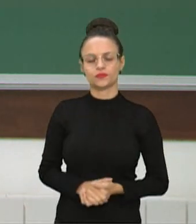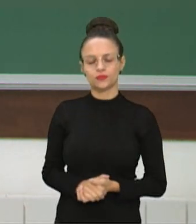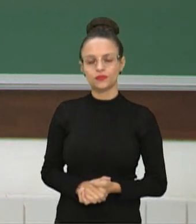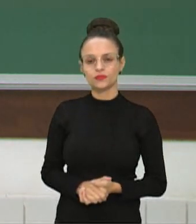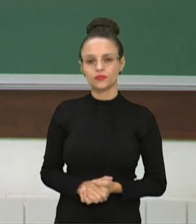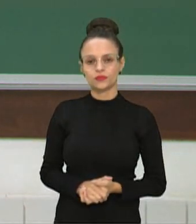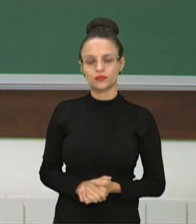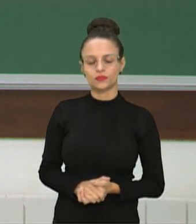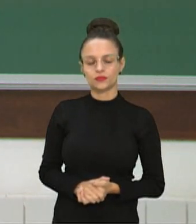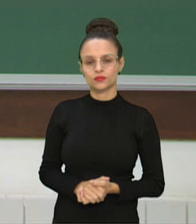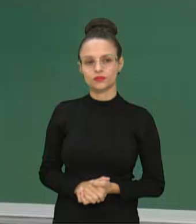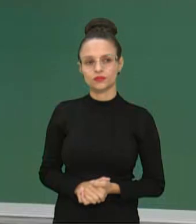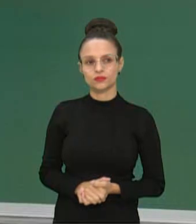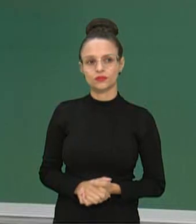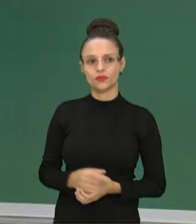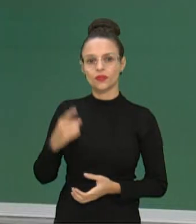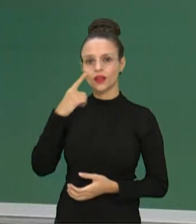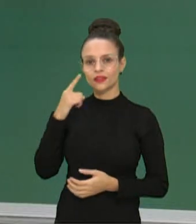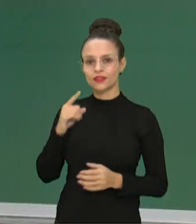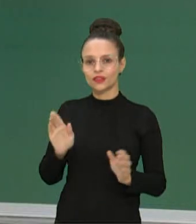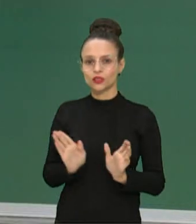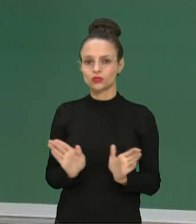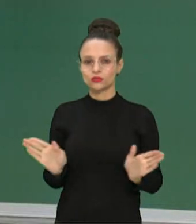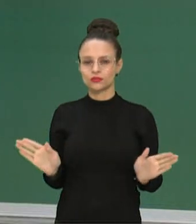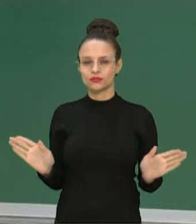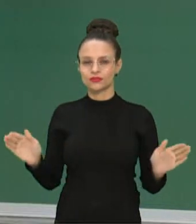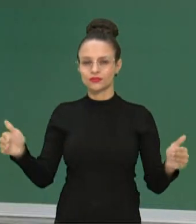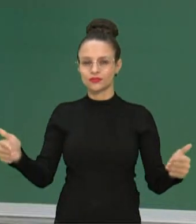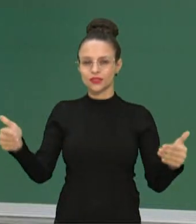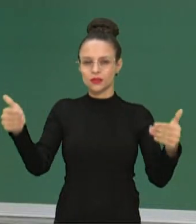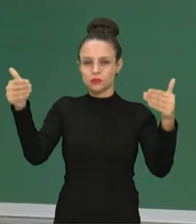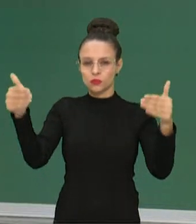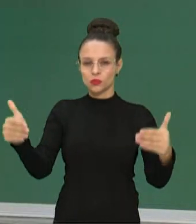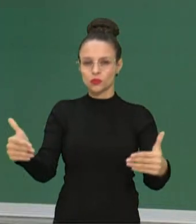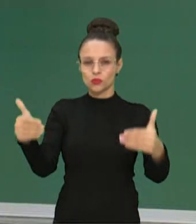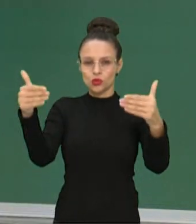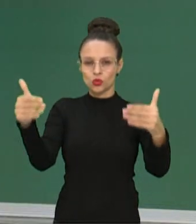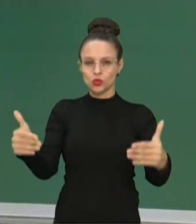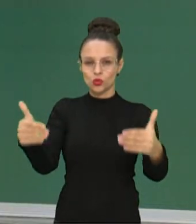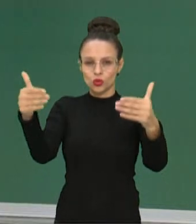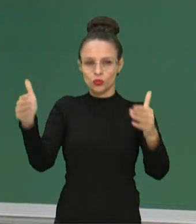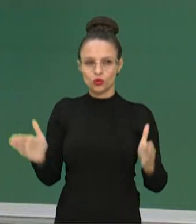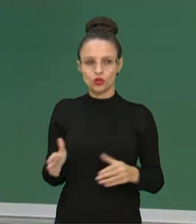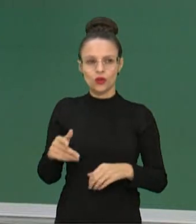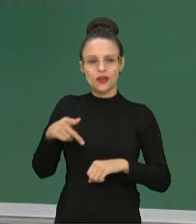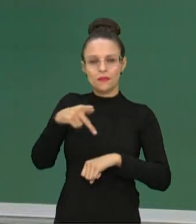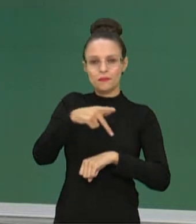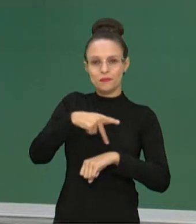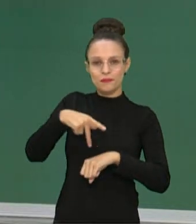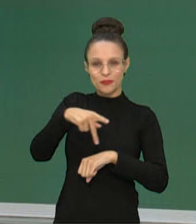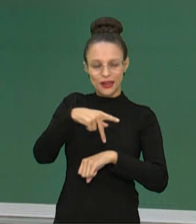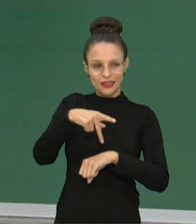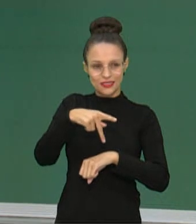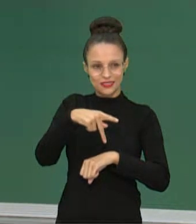só. Você está vendo muros, ok? Daí tem Kosovo, na Sérvia.